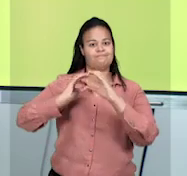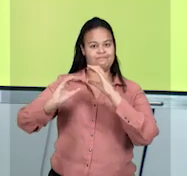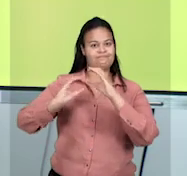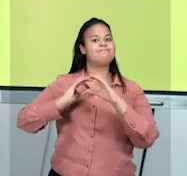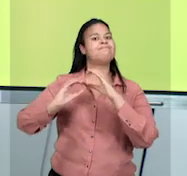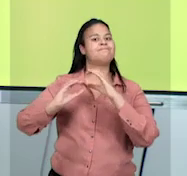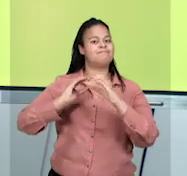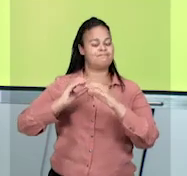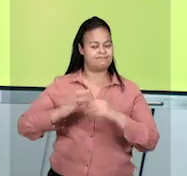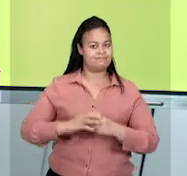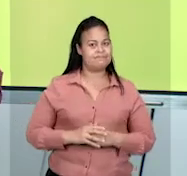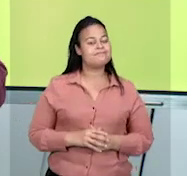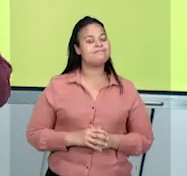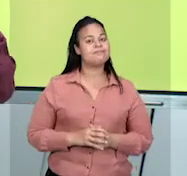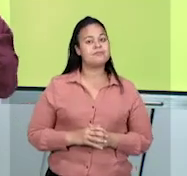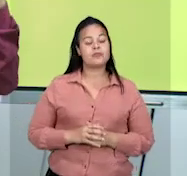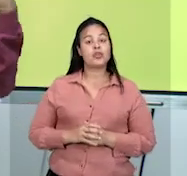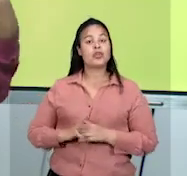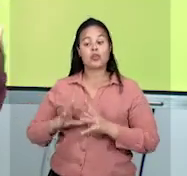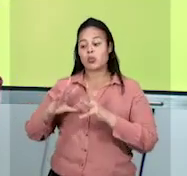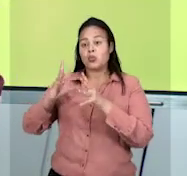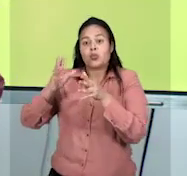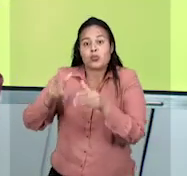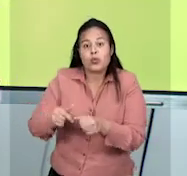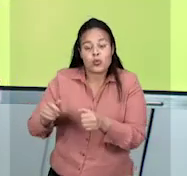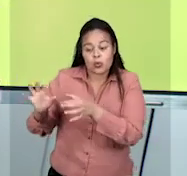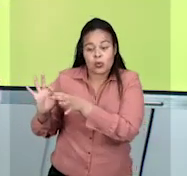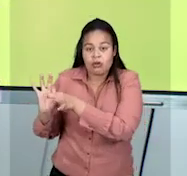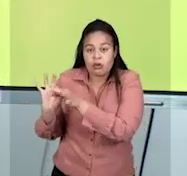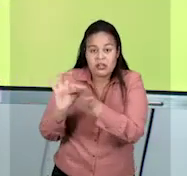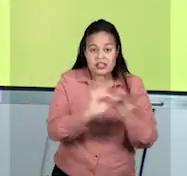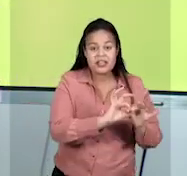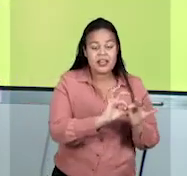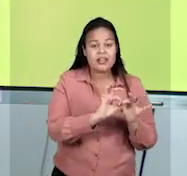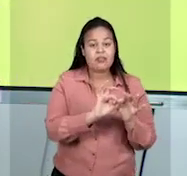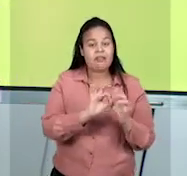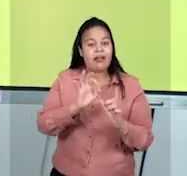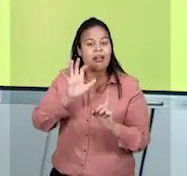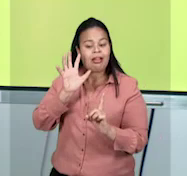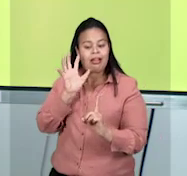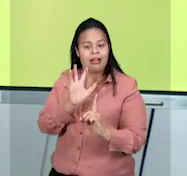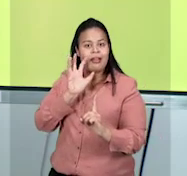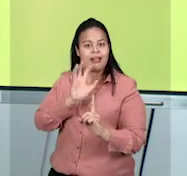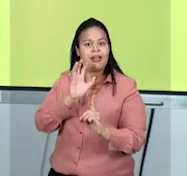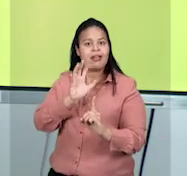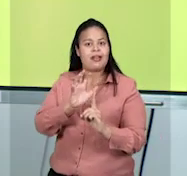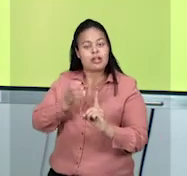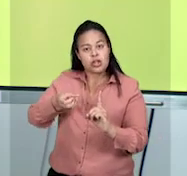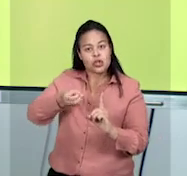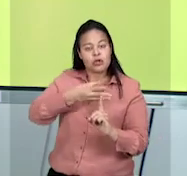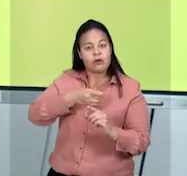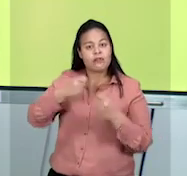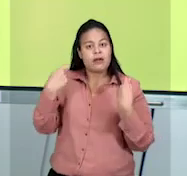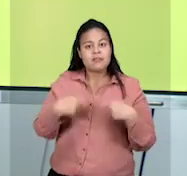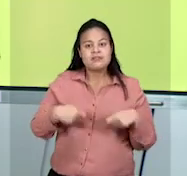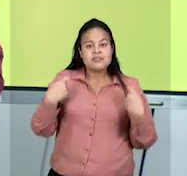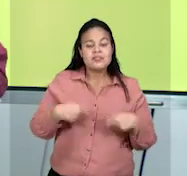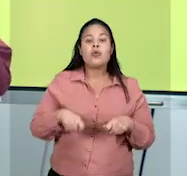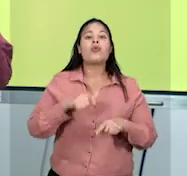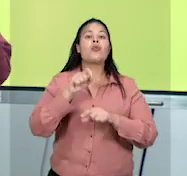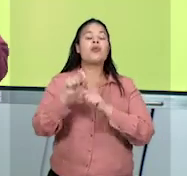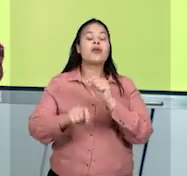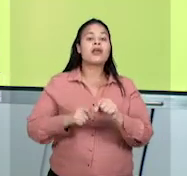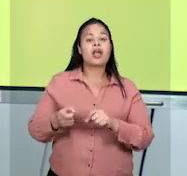né? Então, isso tudo vai interferir e vai gerar uma nova necessidade de